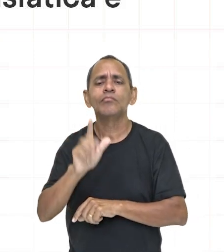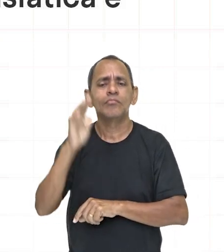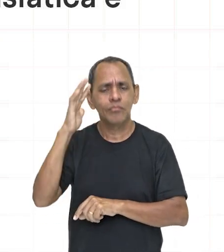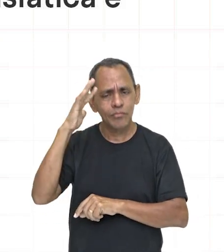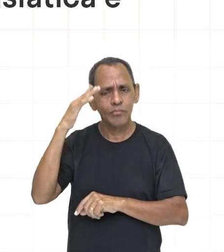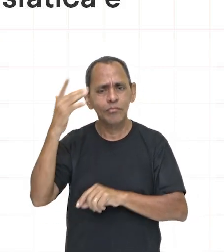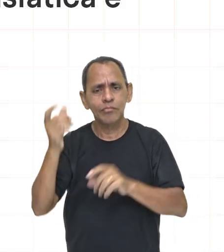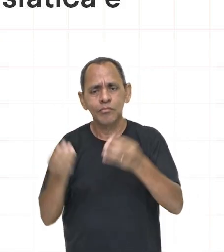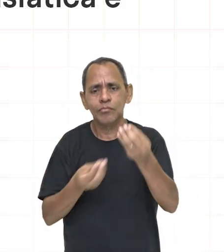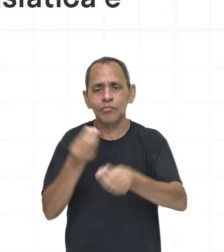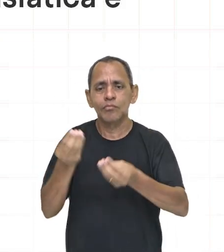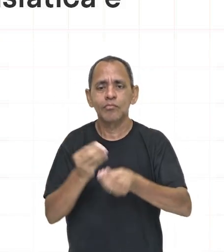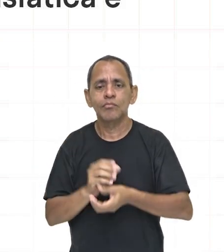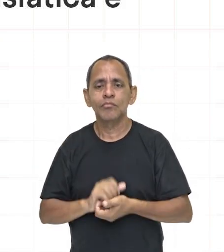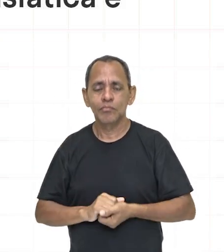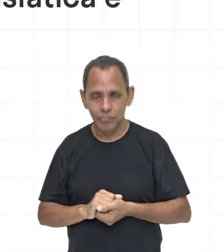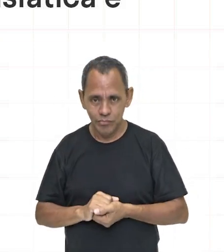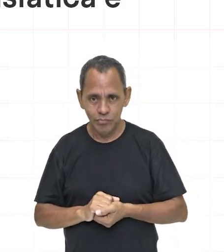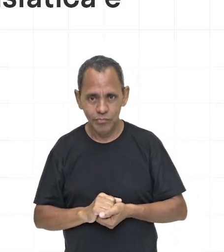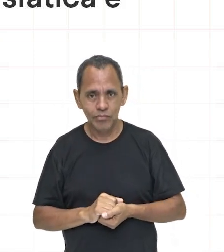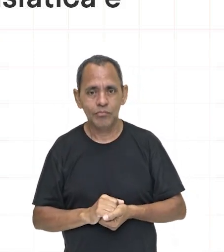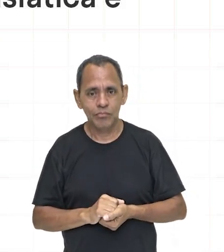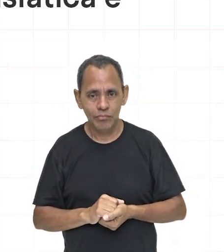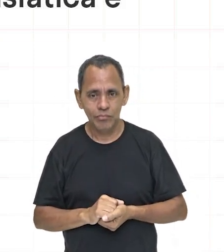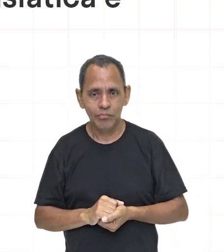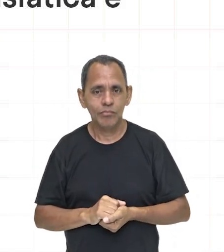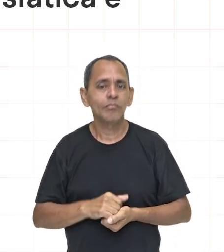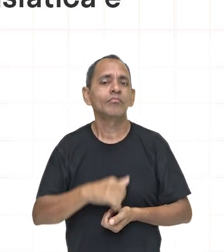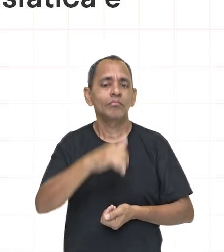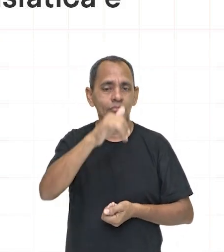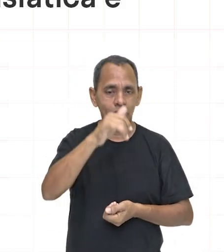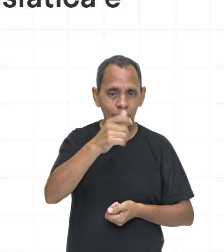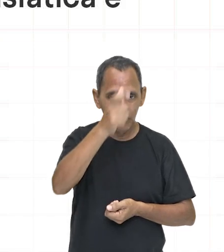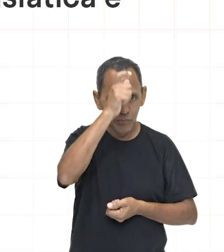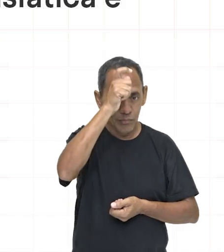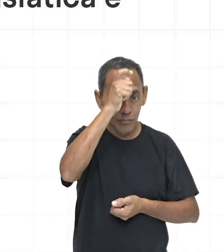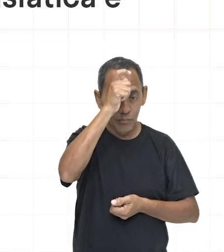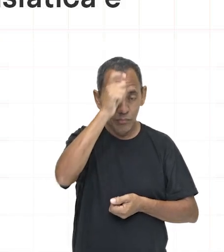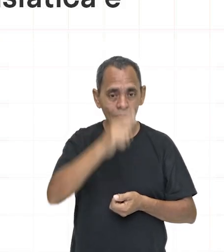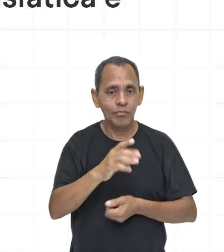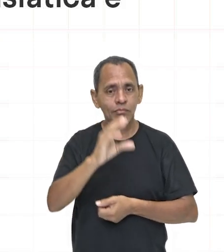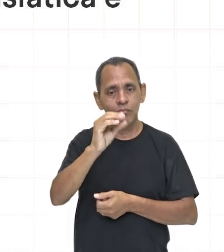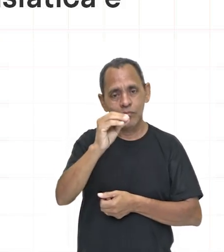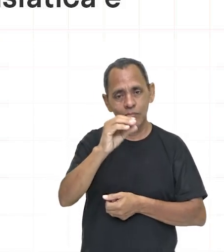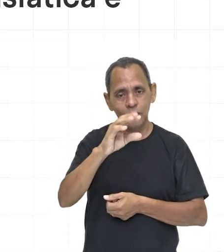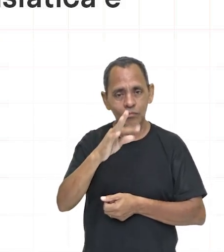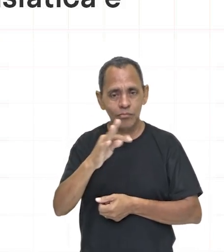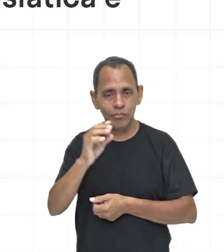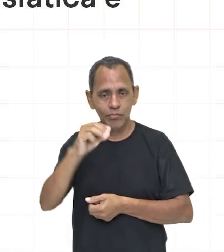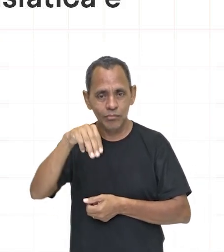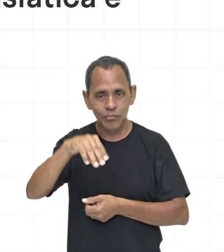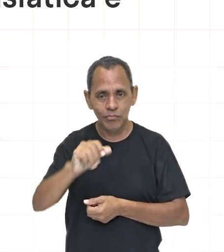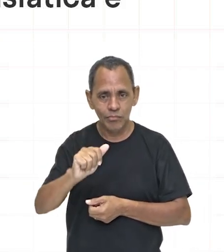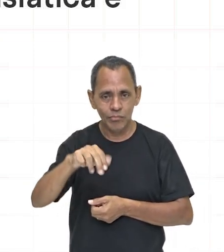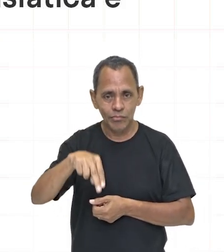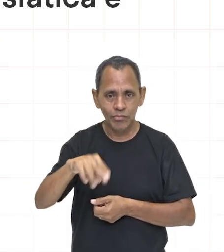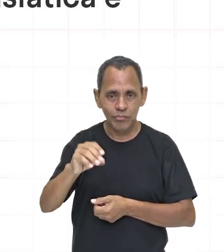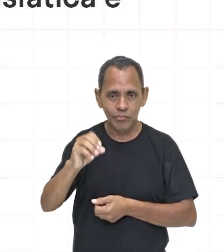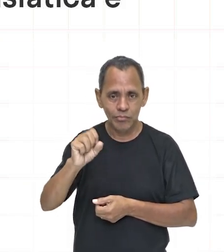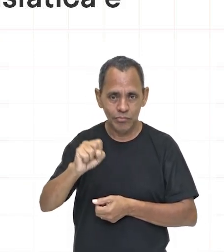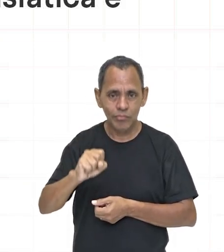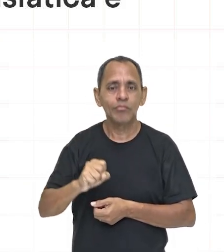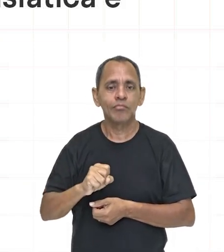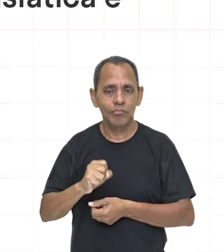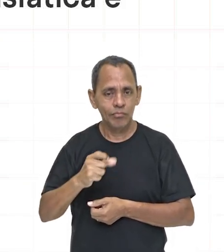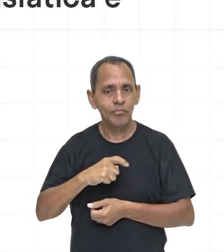turcos otomanos. Então vejam que lá nós tínhamos, à luz da história, uma outra realidade territorial